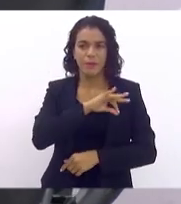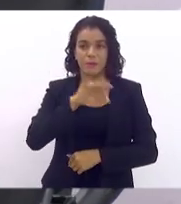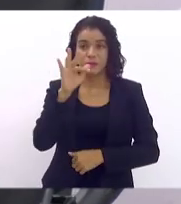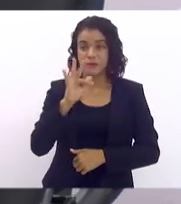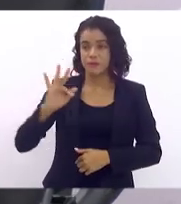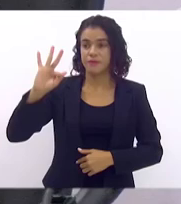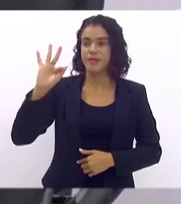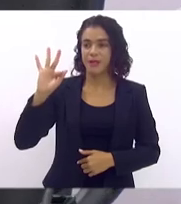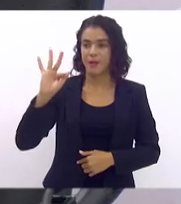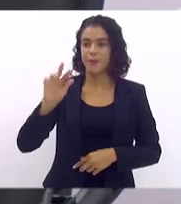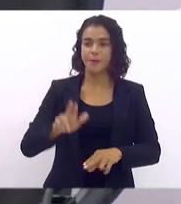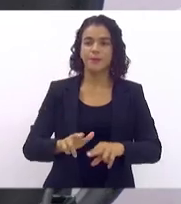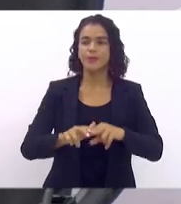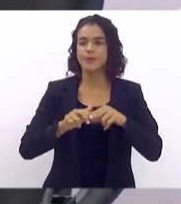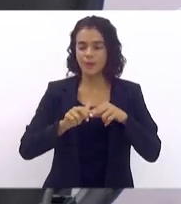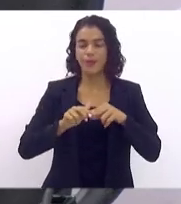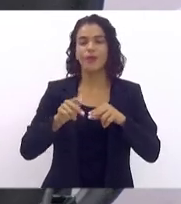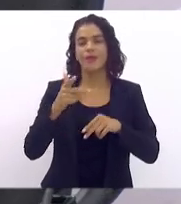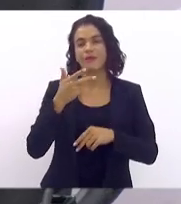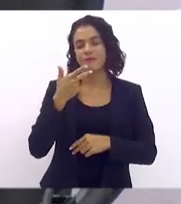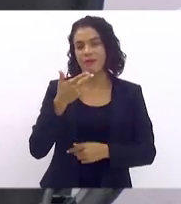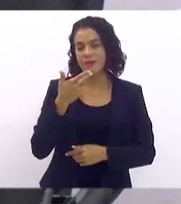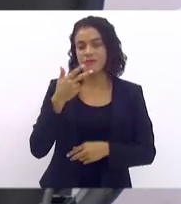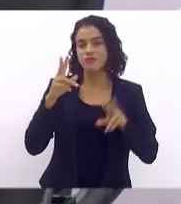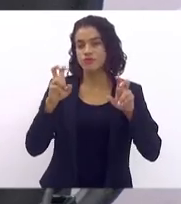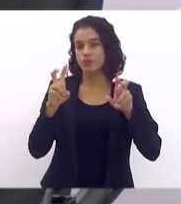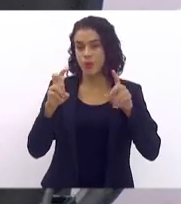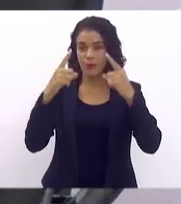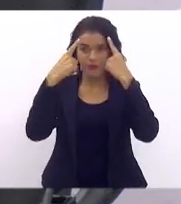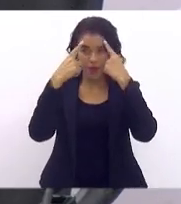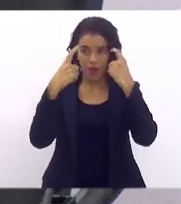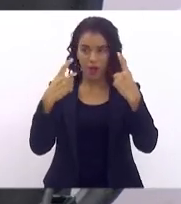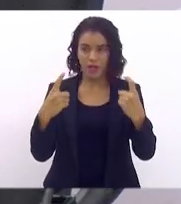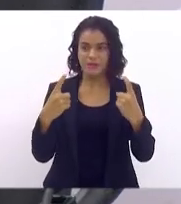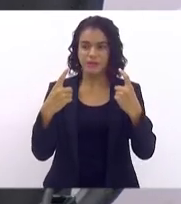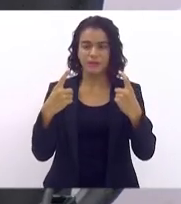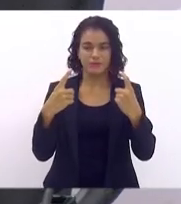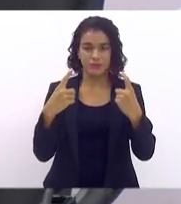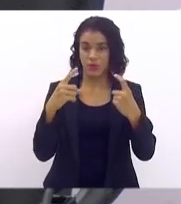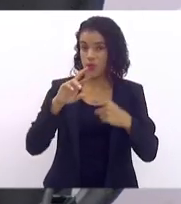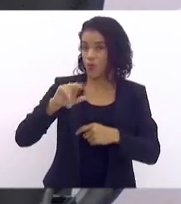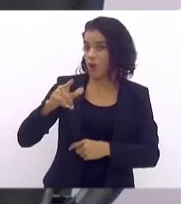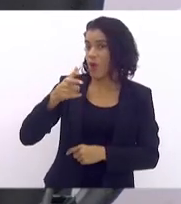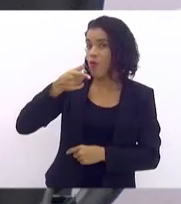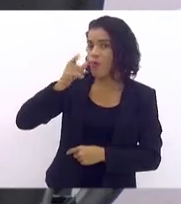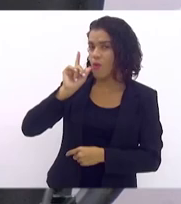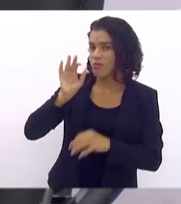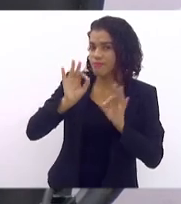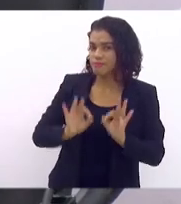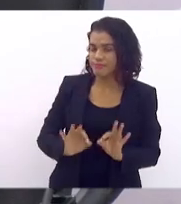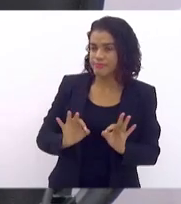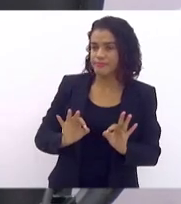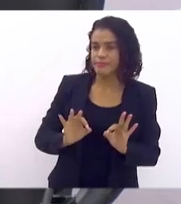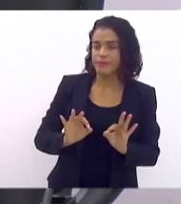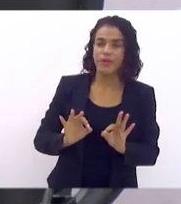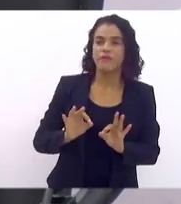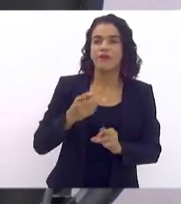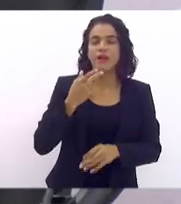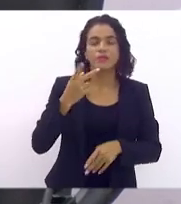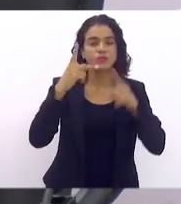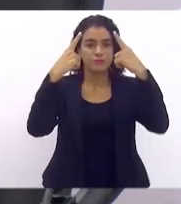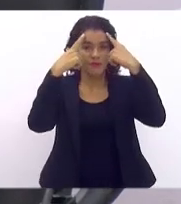né, exatamente tratando de questões de violência, não necessariamente no dia de ontem, de